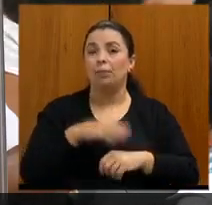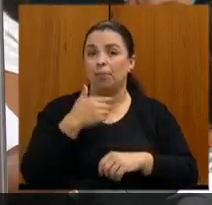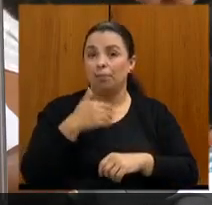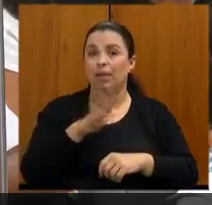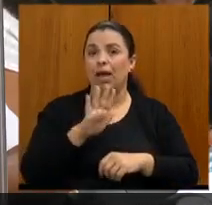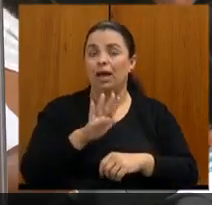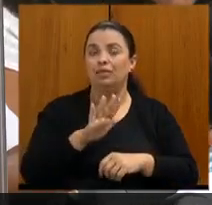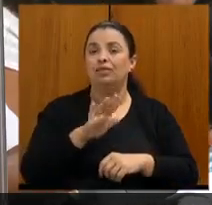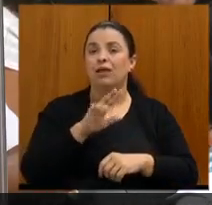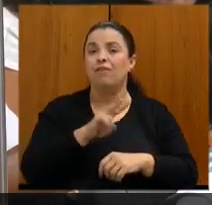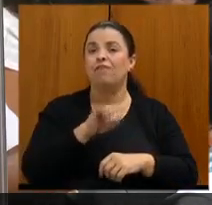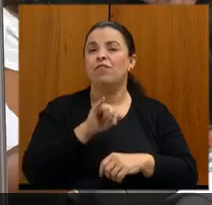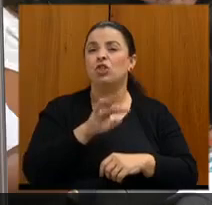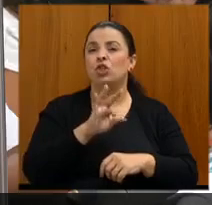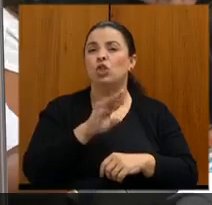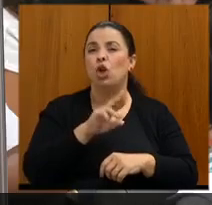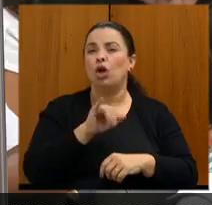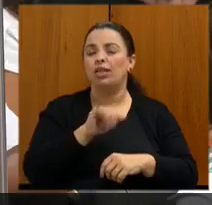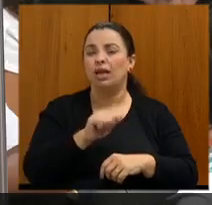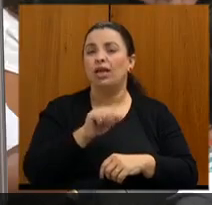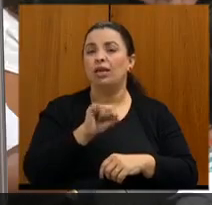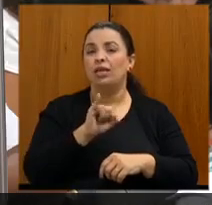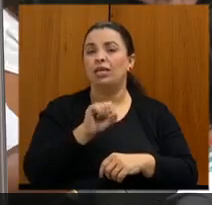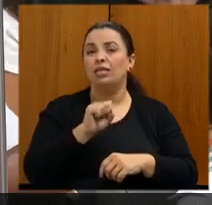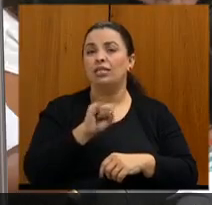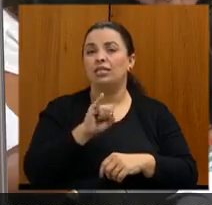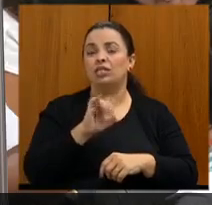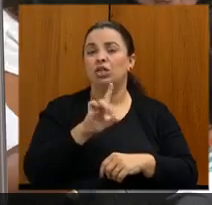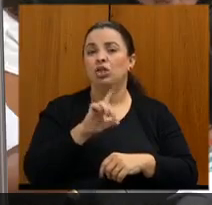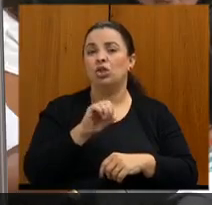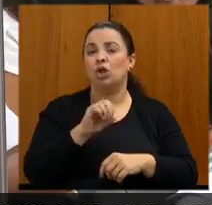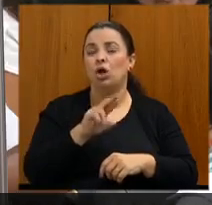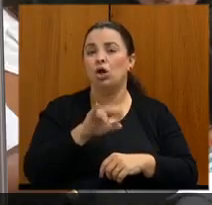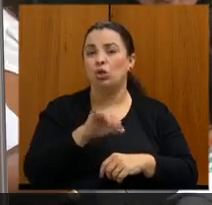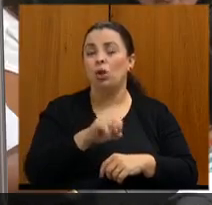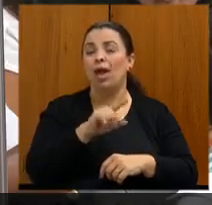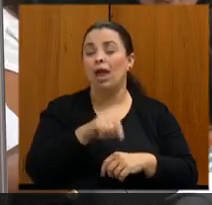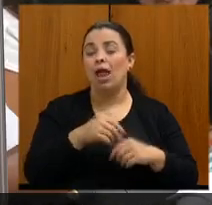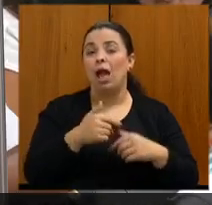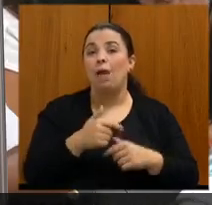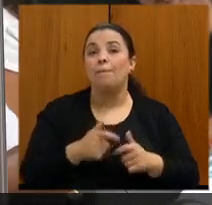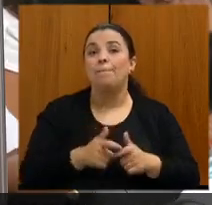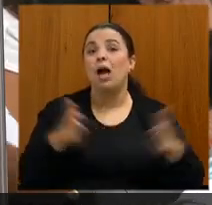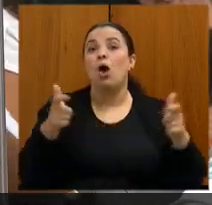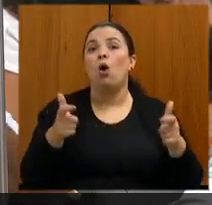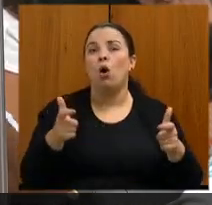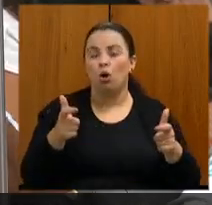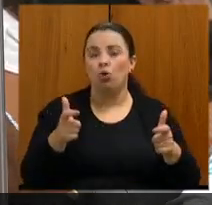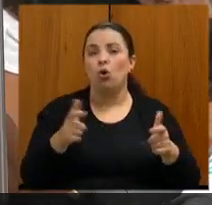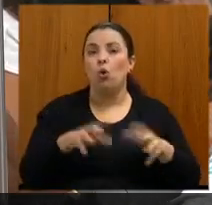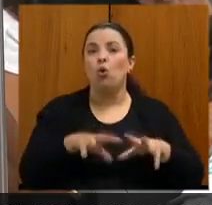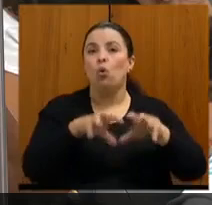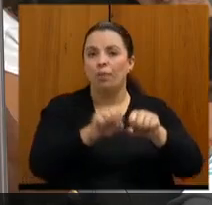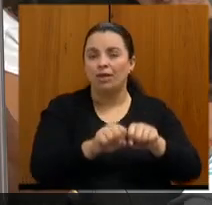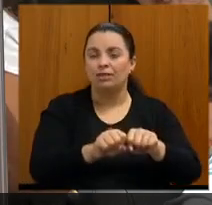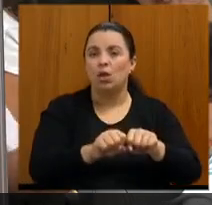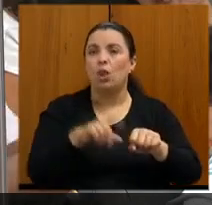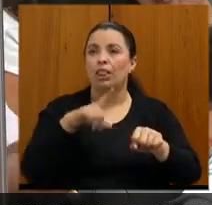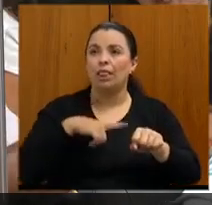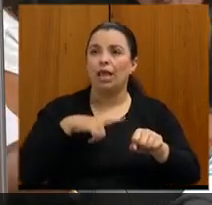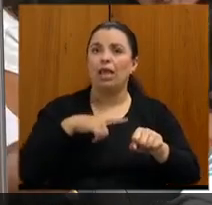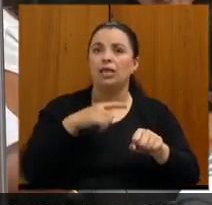né o coração Vitória em Vitória foi considerada a maior ocupação urbana da América Latina ela pega um pedaço de Belo Horizonte um pedaço de Santa